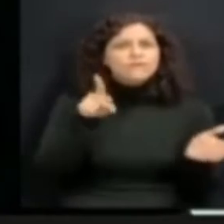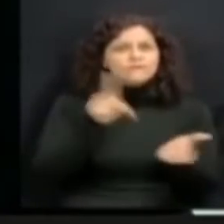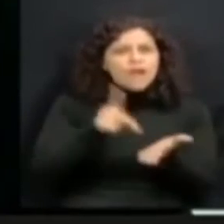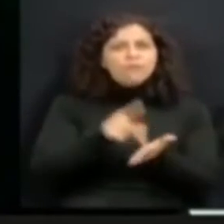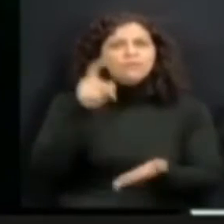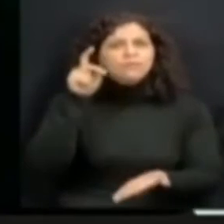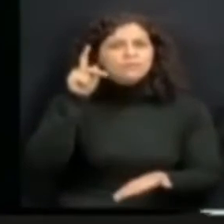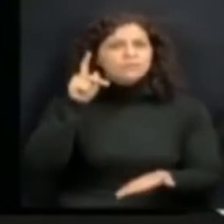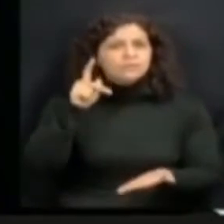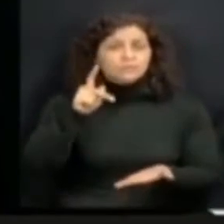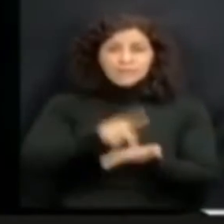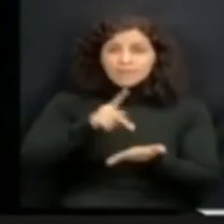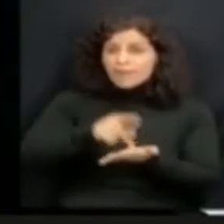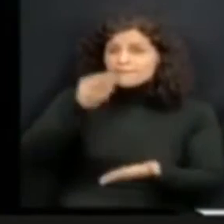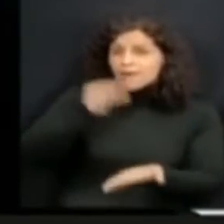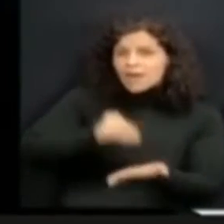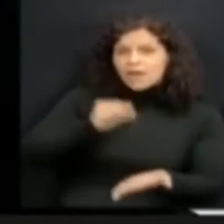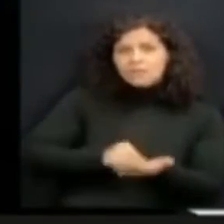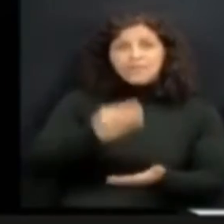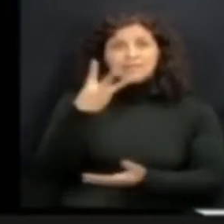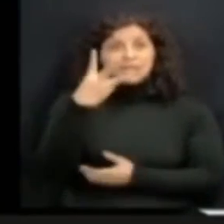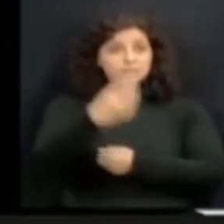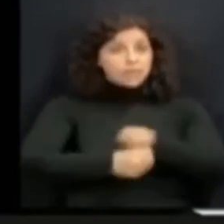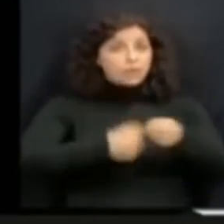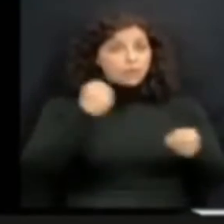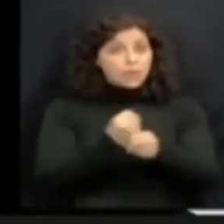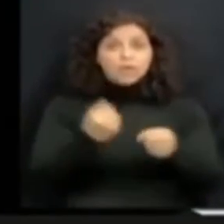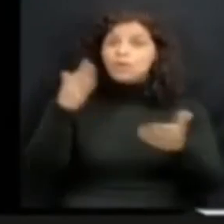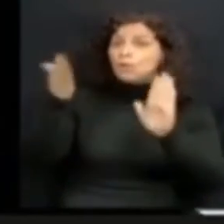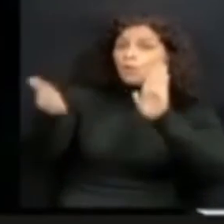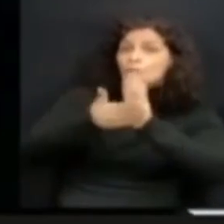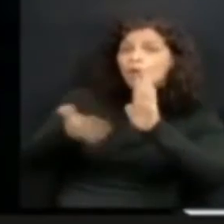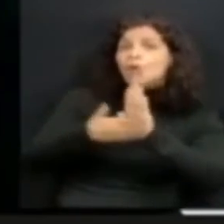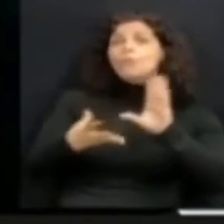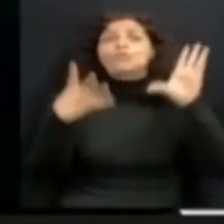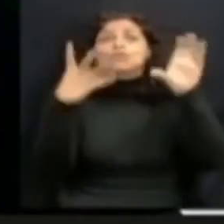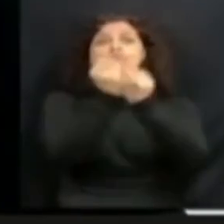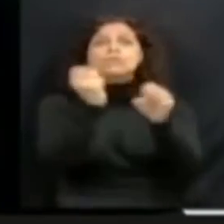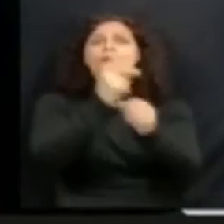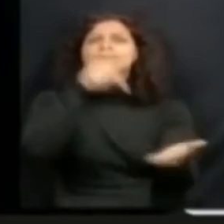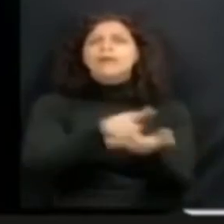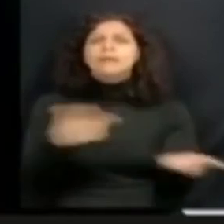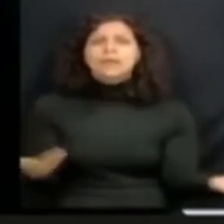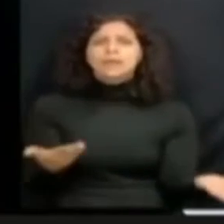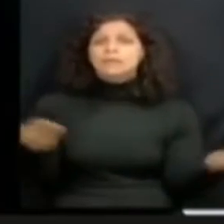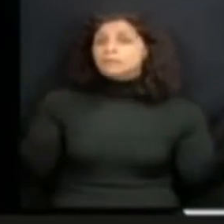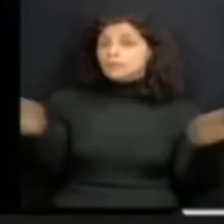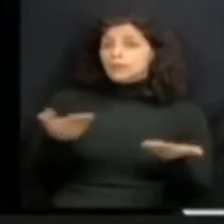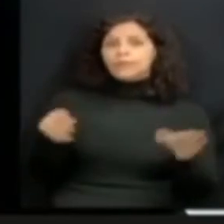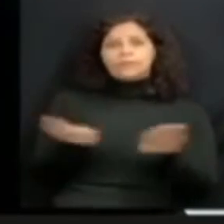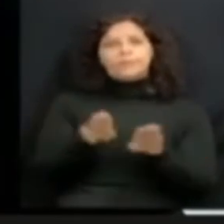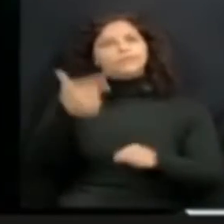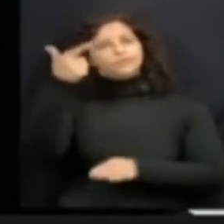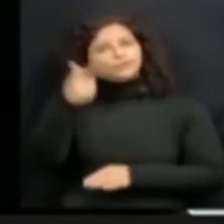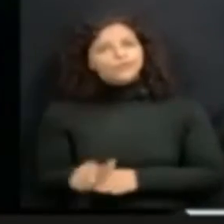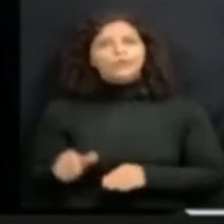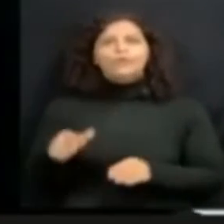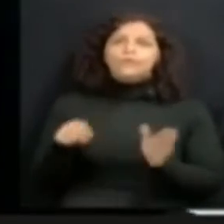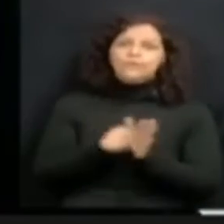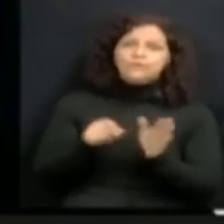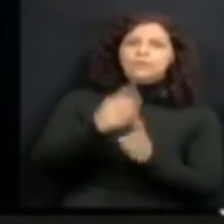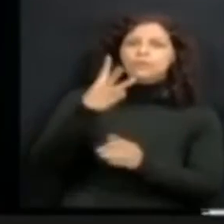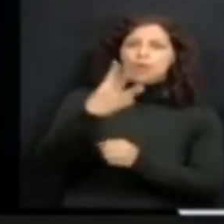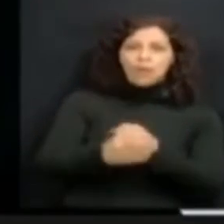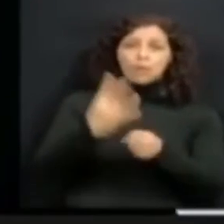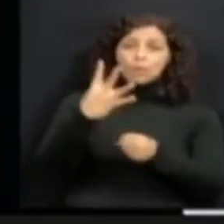ser obrigado. É o terceiro ano seguido que eu cobro os números. E provavelmente vou ter que fazer isso no quarto ano